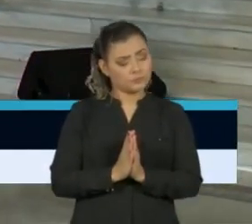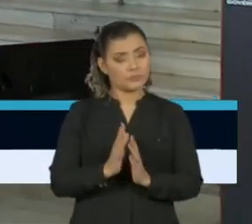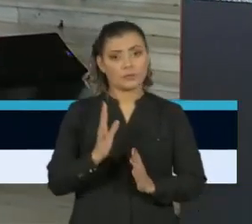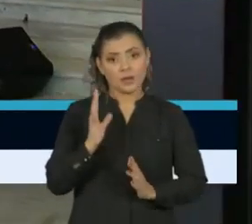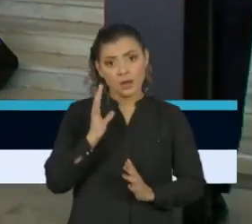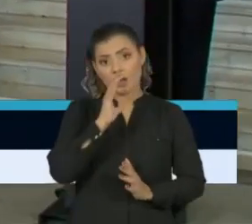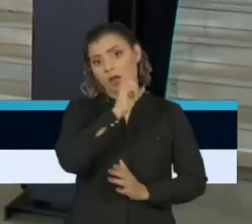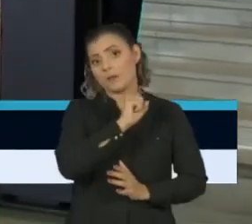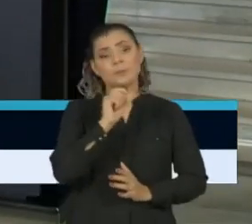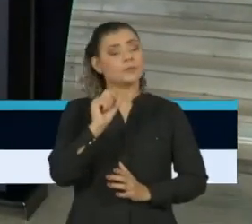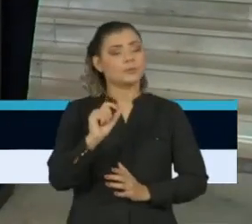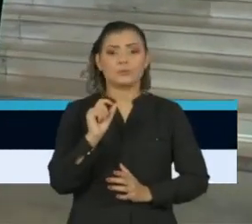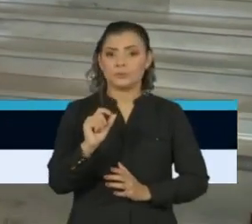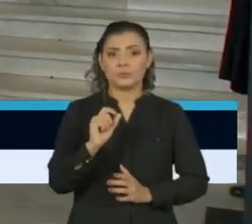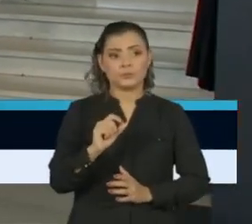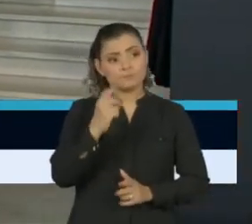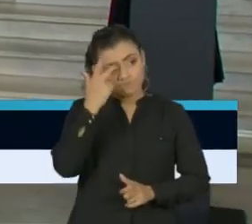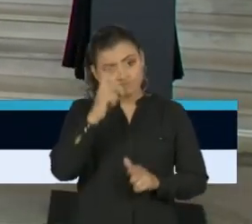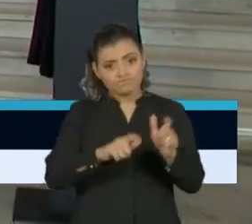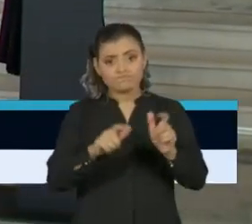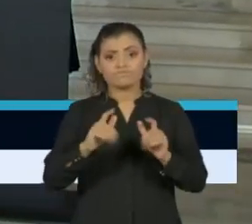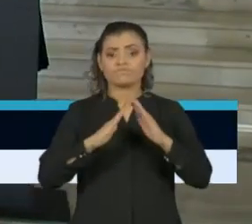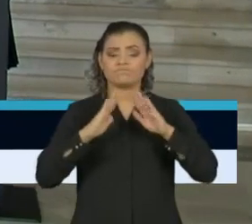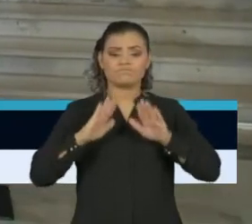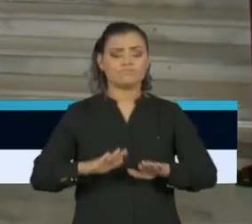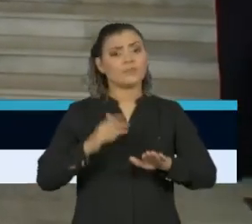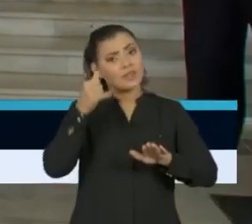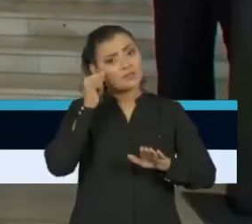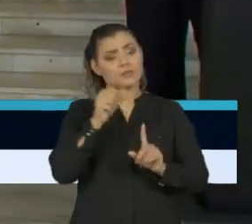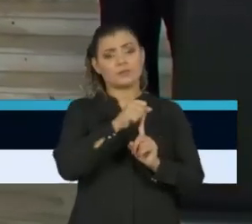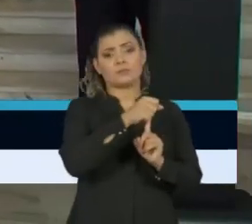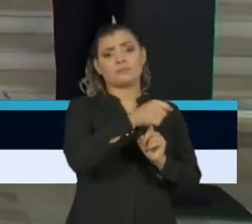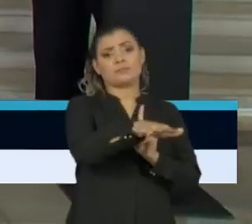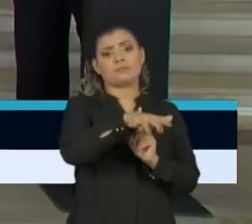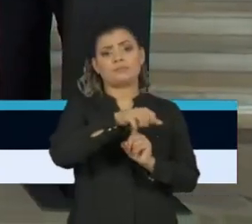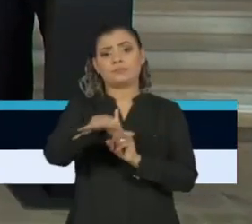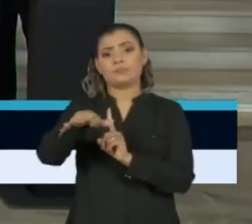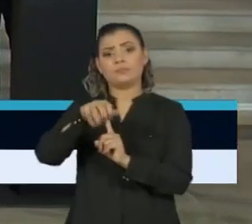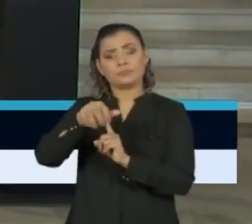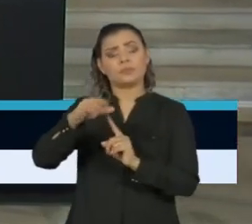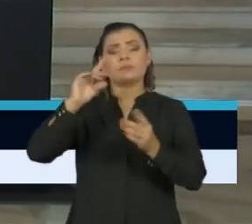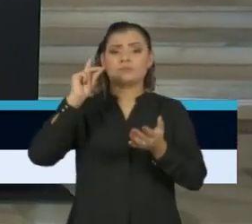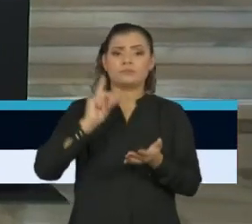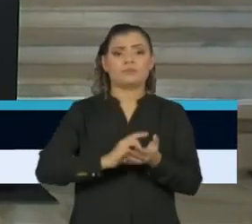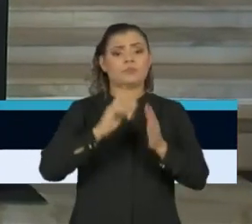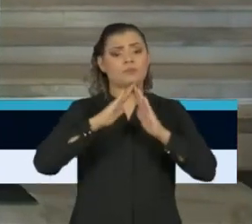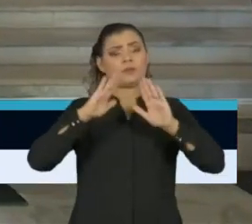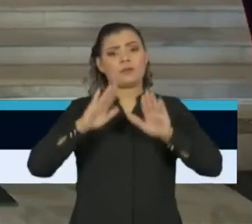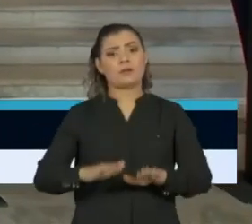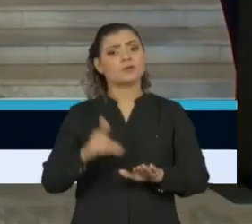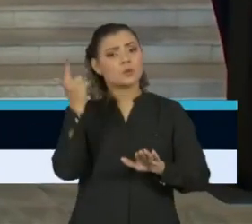sua incidência, para que a gente possa ter uma efetiva